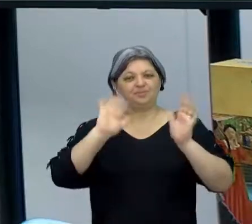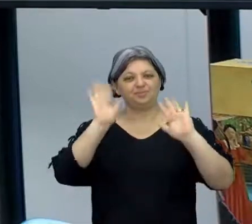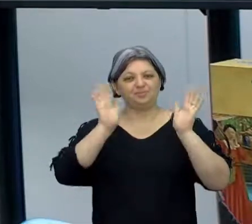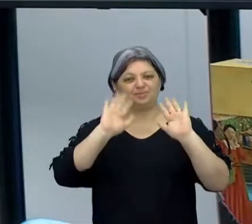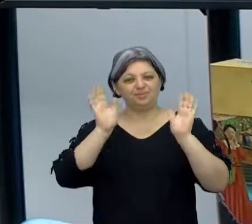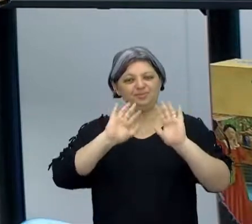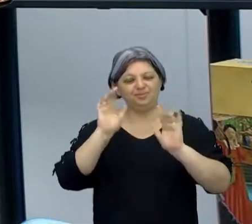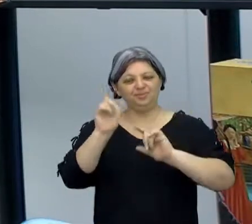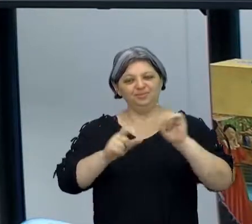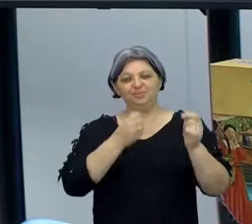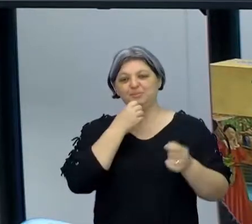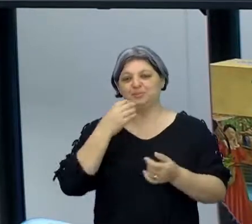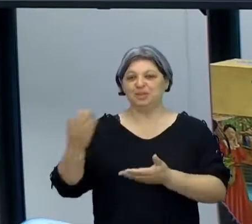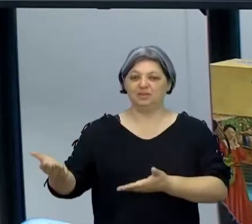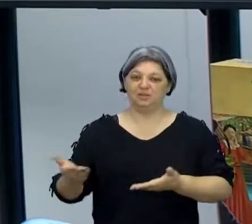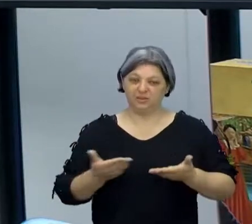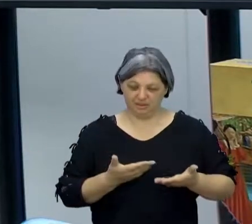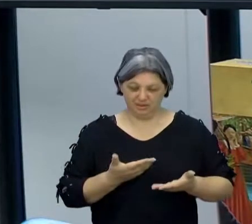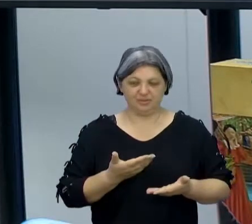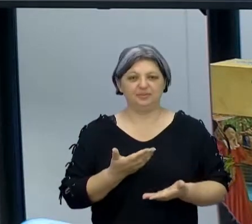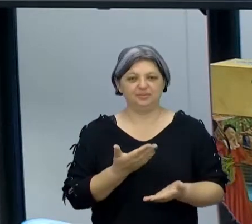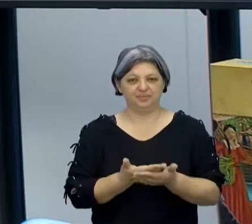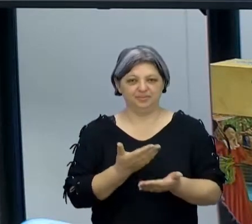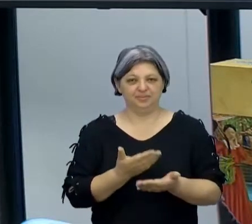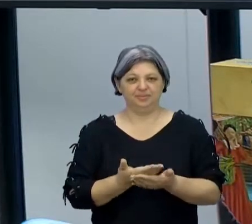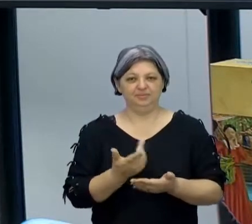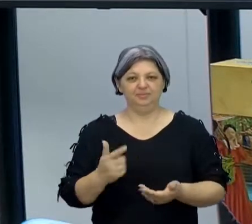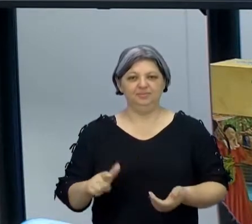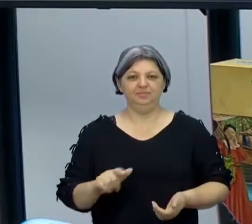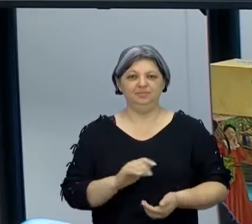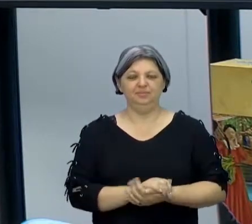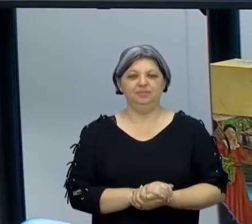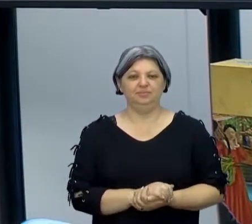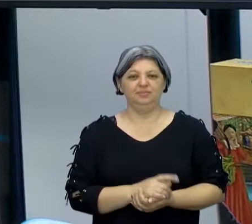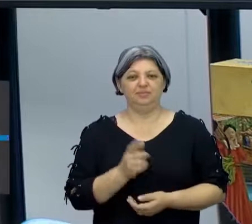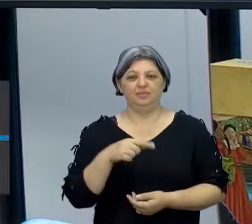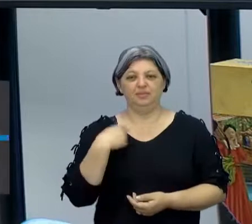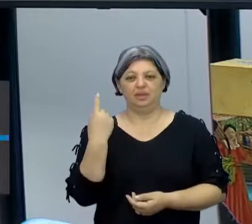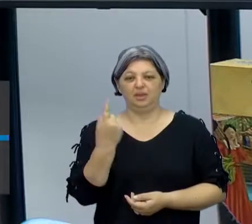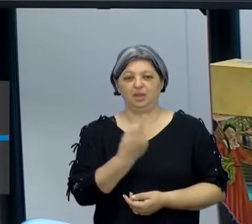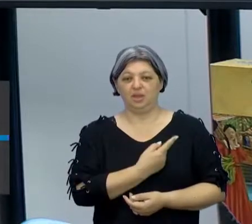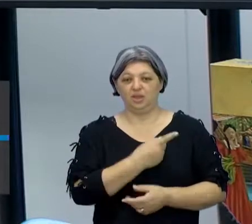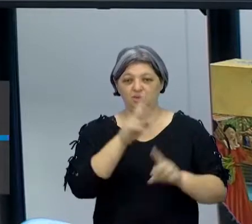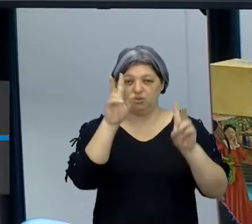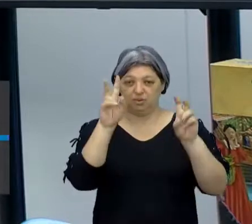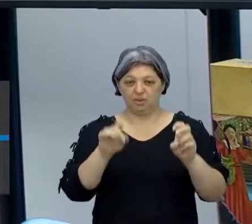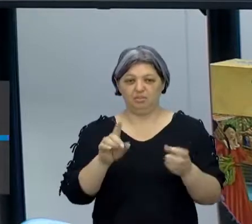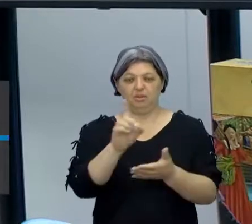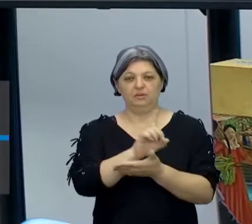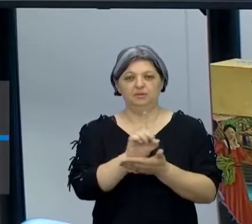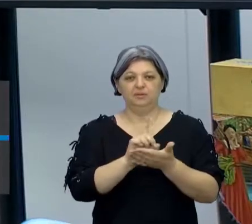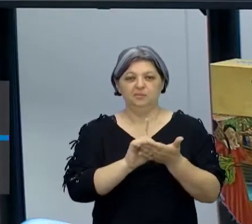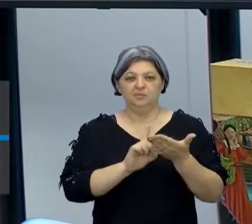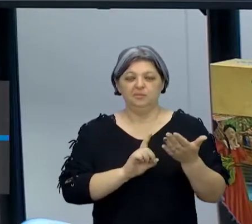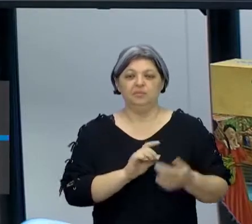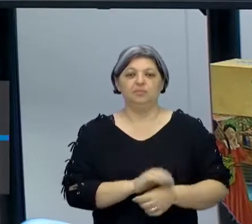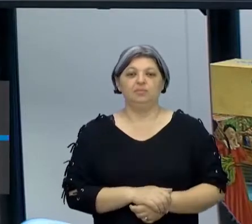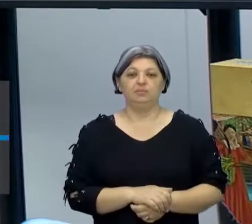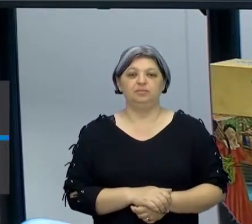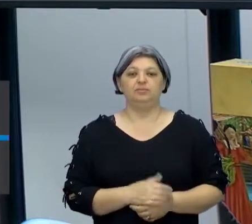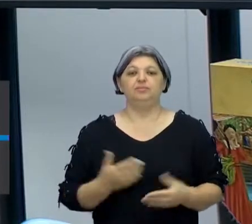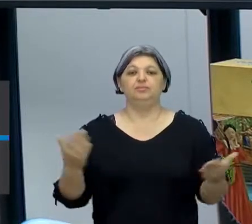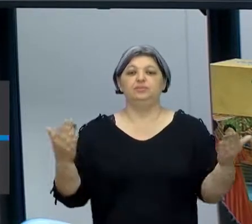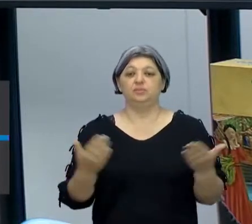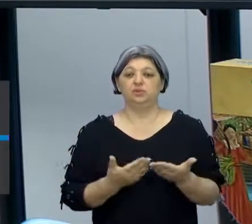Saudações, pessoal, sejam bem-vindos mais uma vez ao nosso Design de Games. Hoje nós estamos